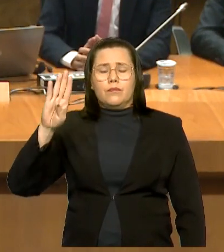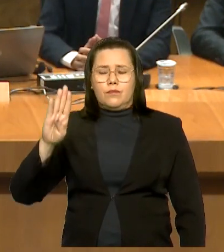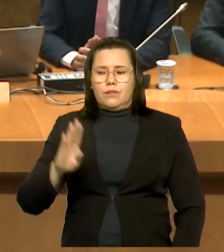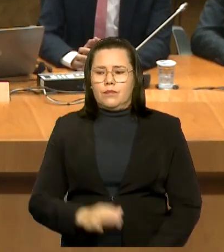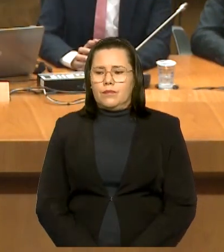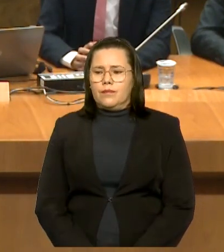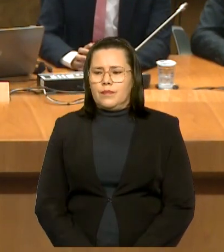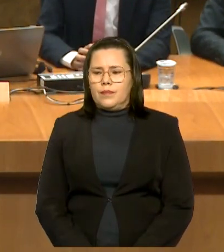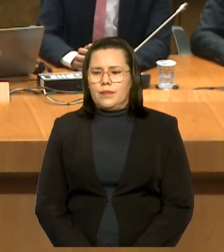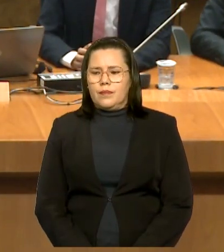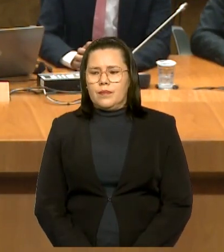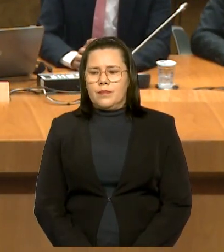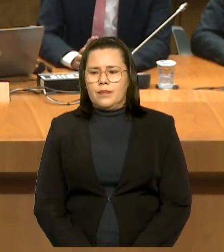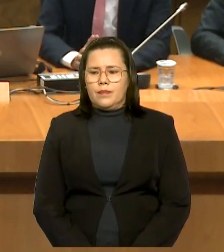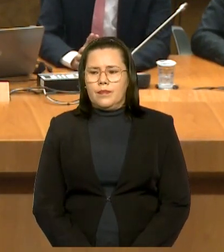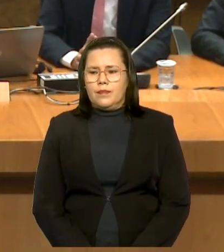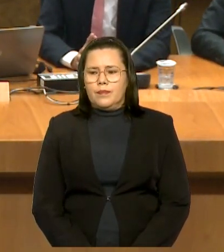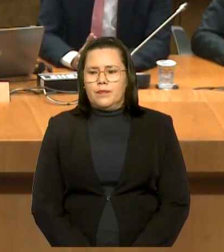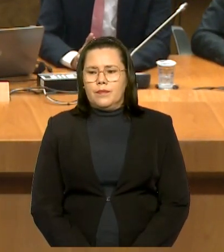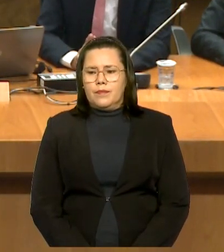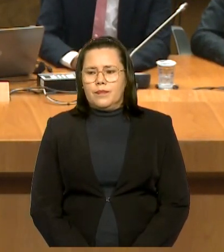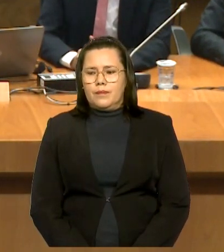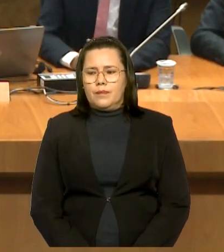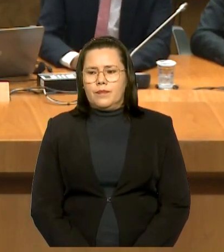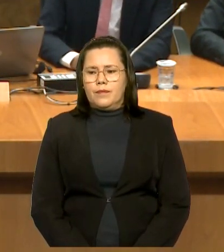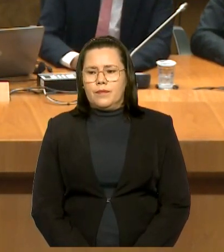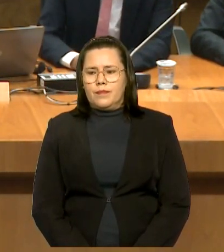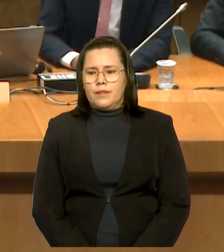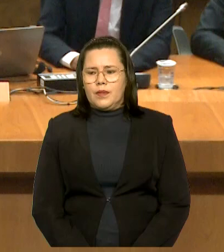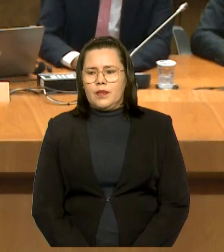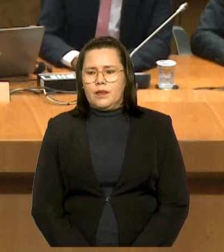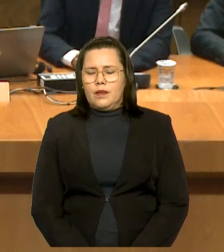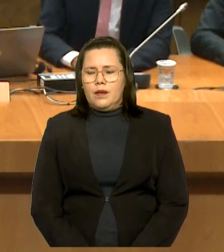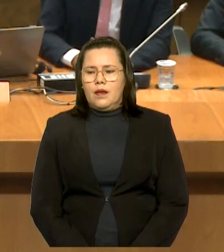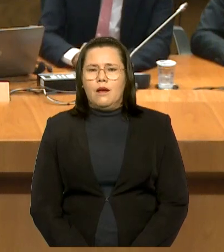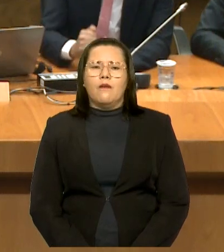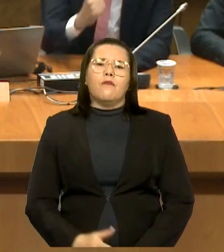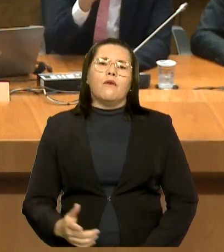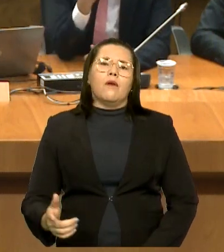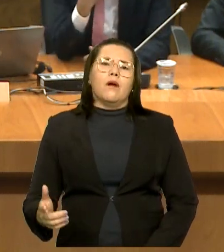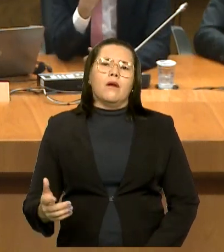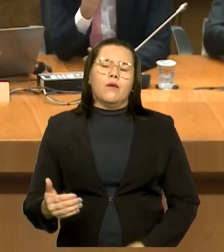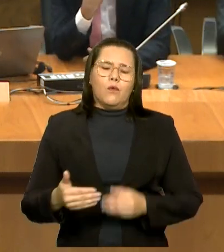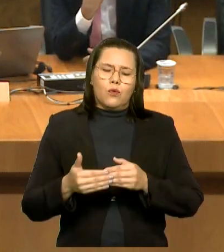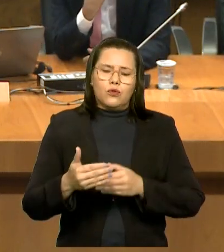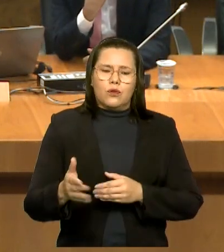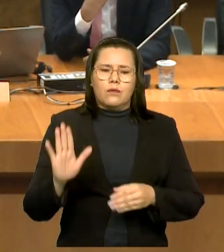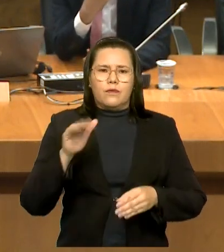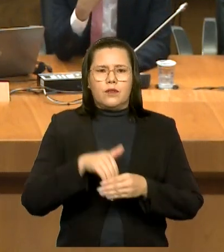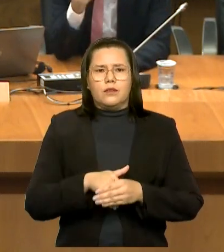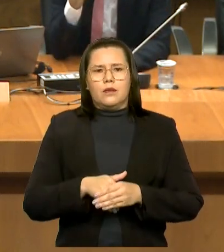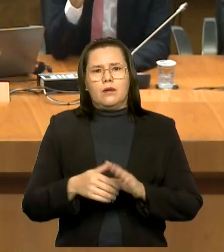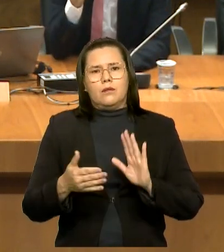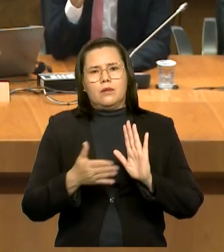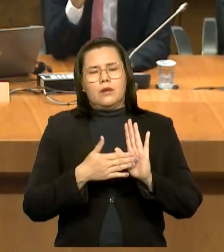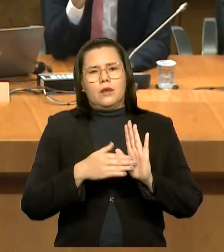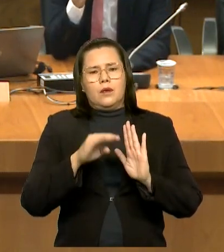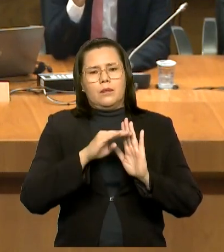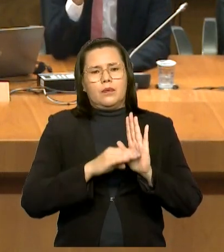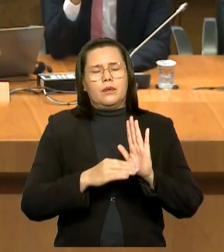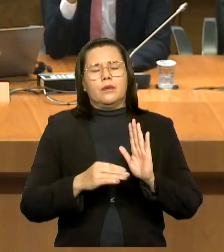de todos. Retomo a votação do deputado. O item 12, requerimento